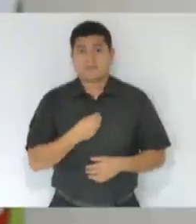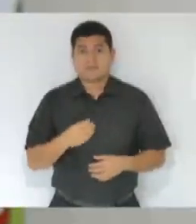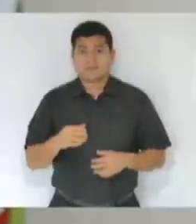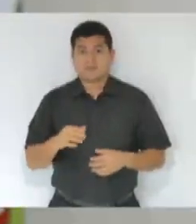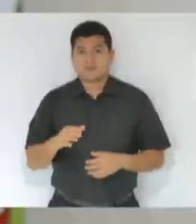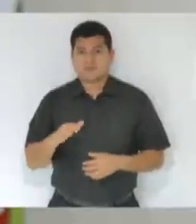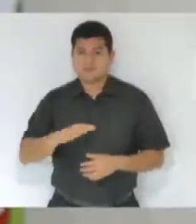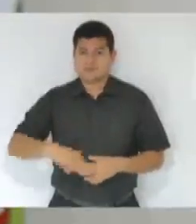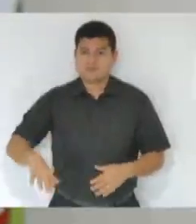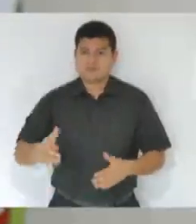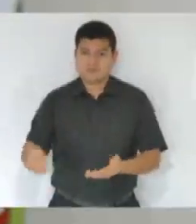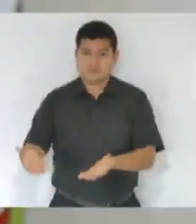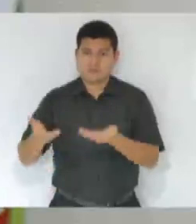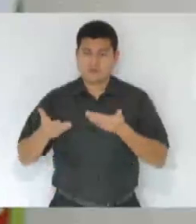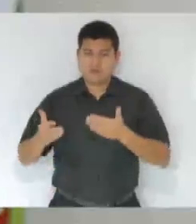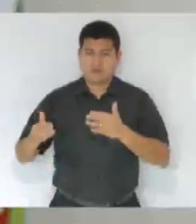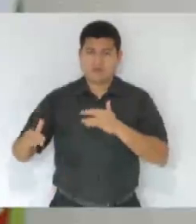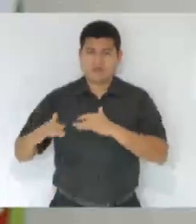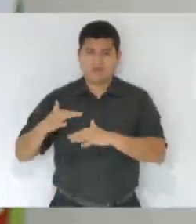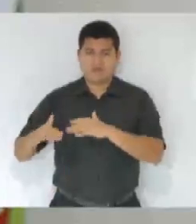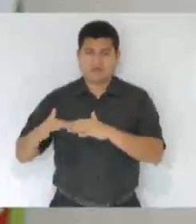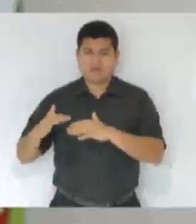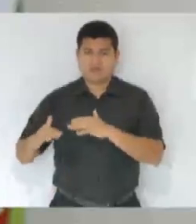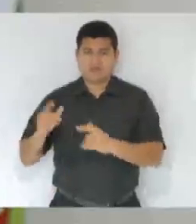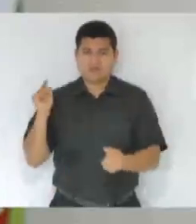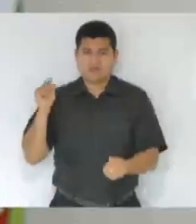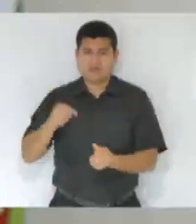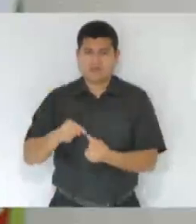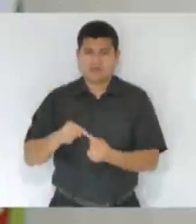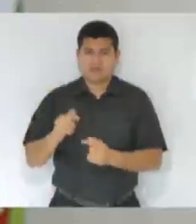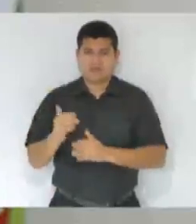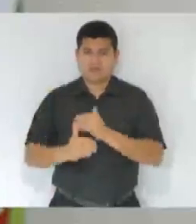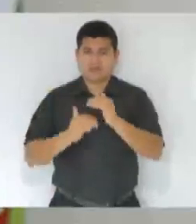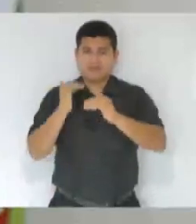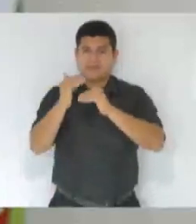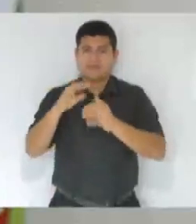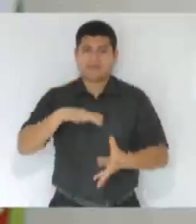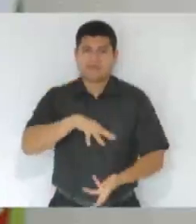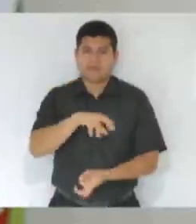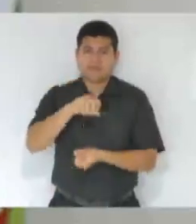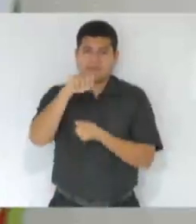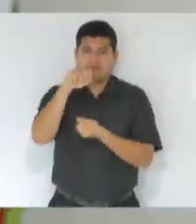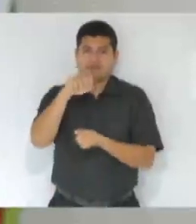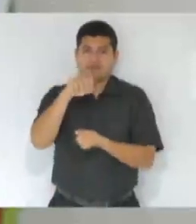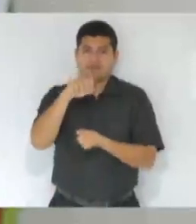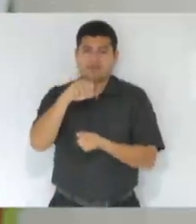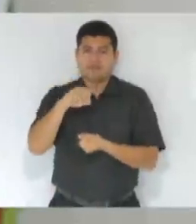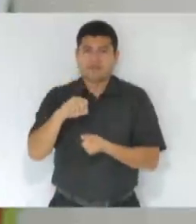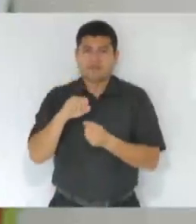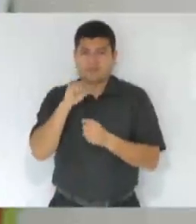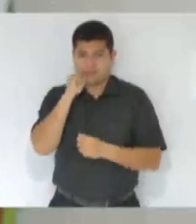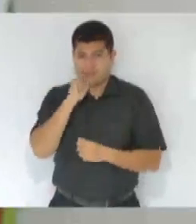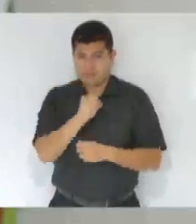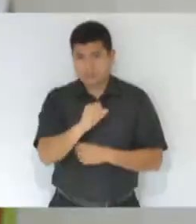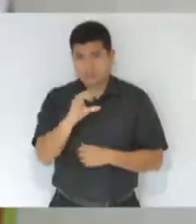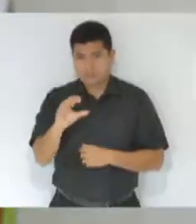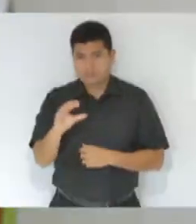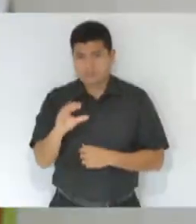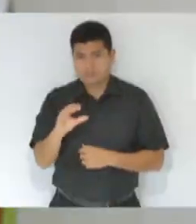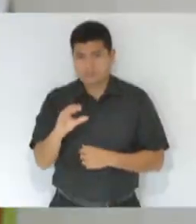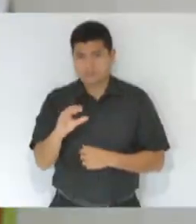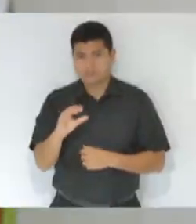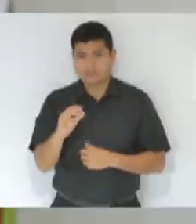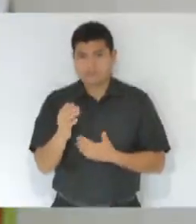convidados do Movimento dos Objetivos do Desenvolvimento Sustentável de Santa Catarina, a